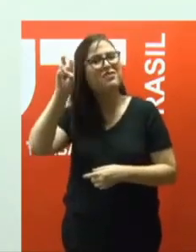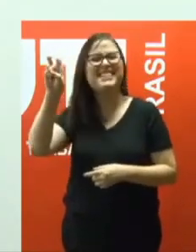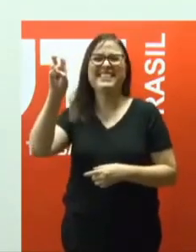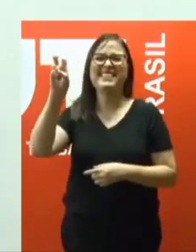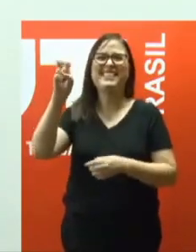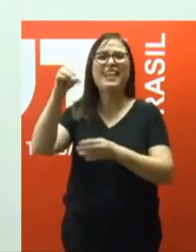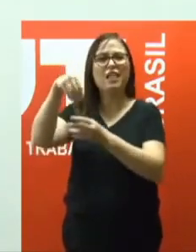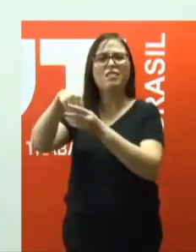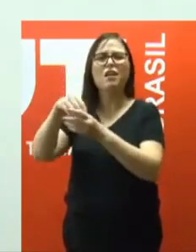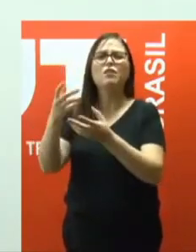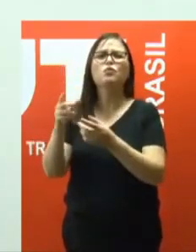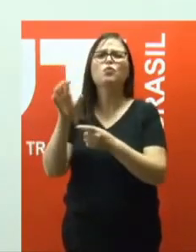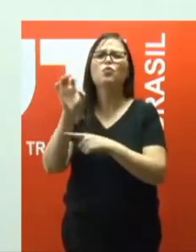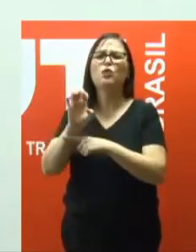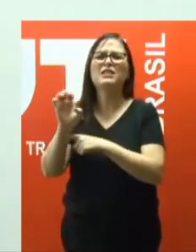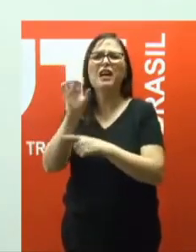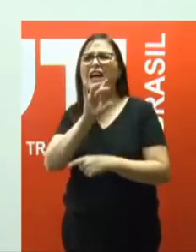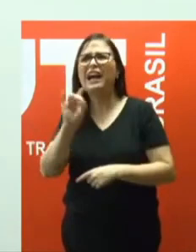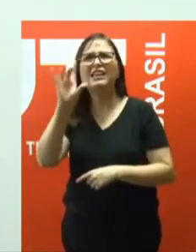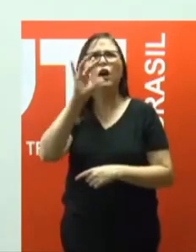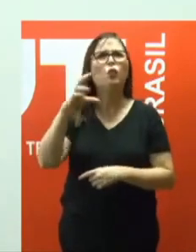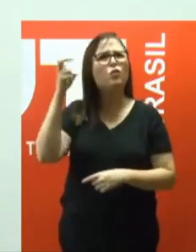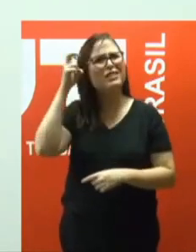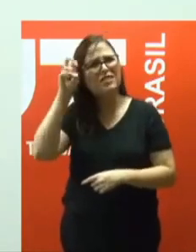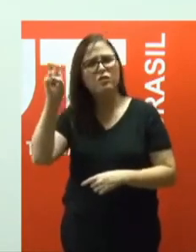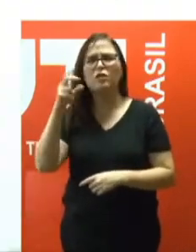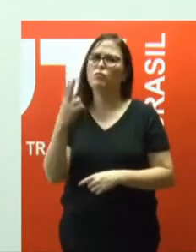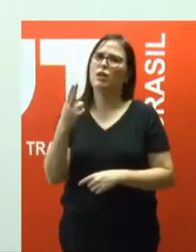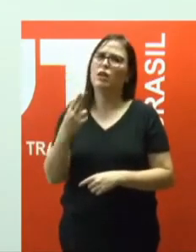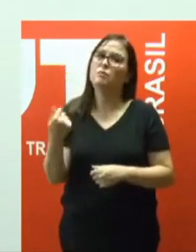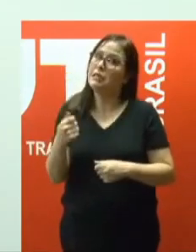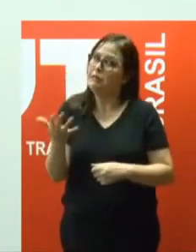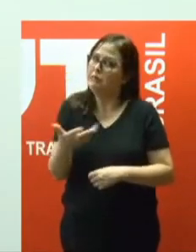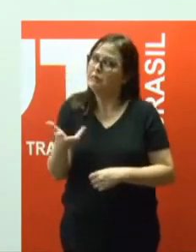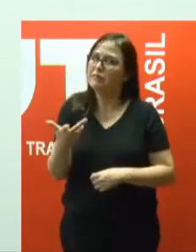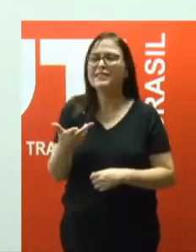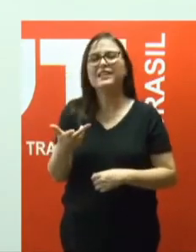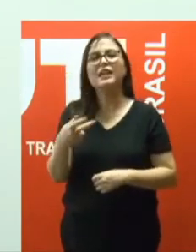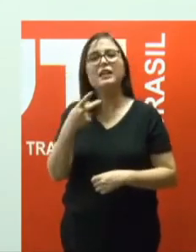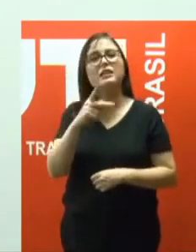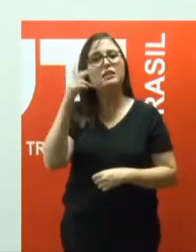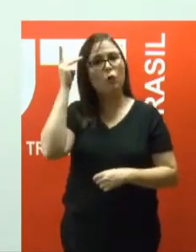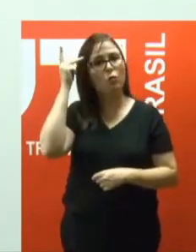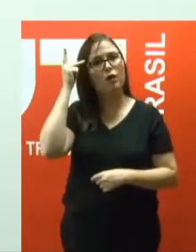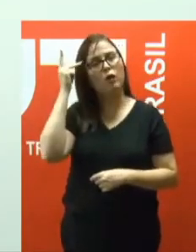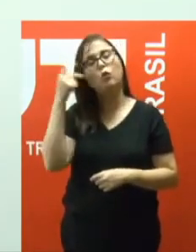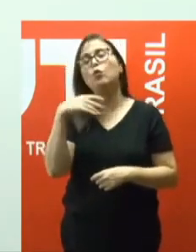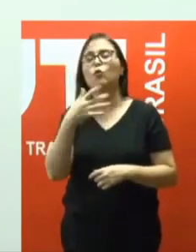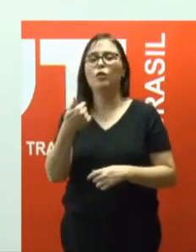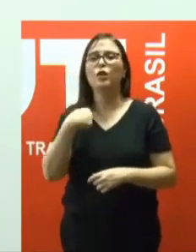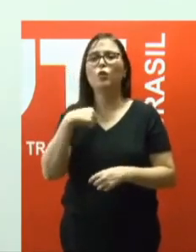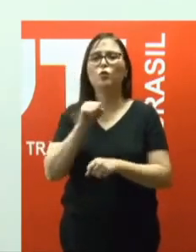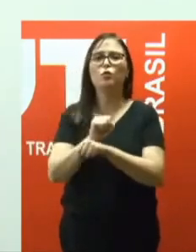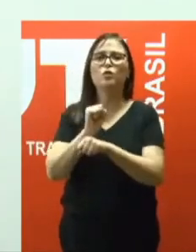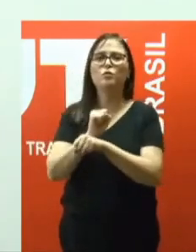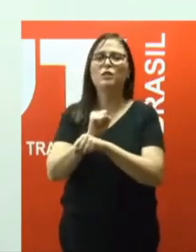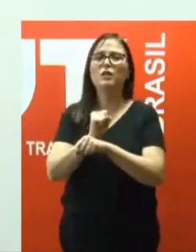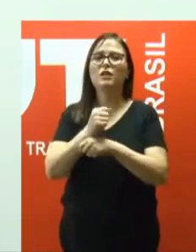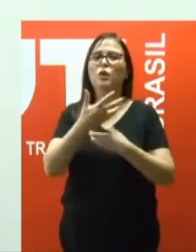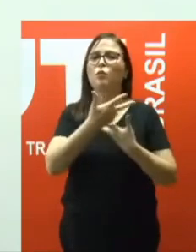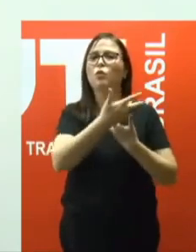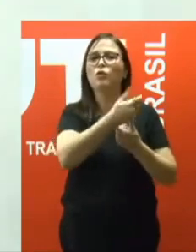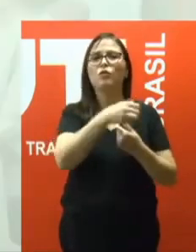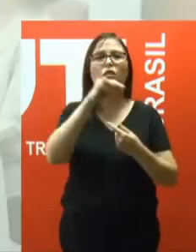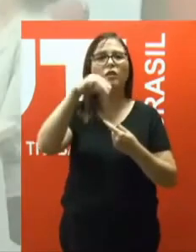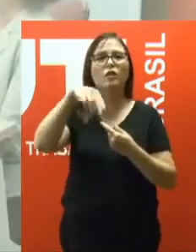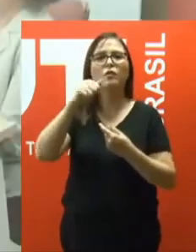né? Nós temos que ficar pouco tempo. Aqui em São Paulo, eu, por exemplo, estou esperando que o Marcola apresenta